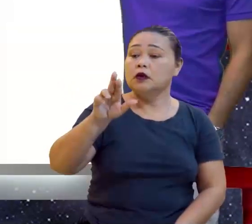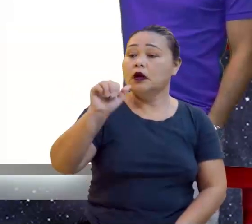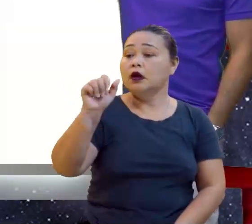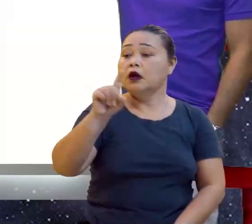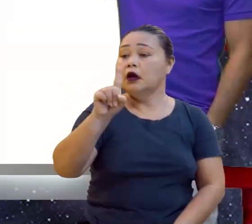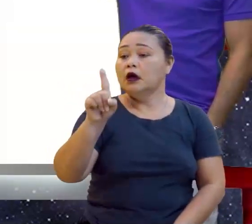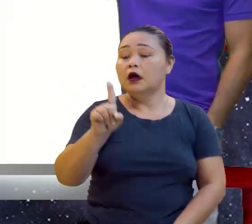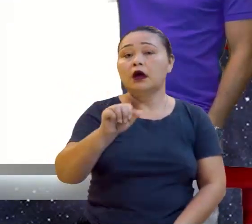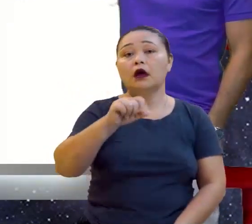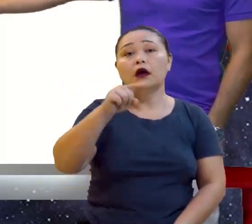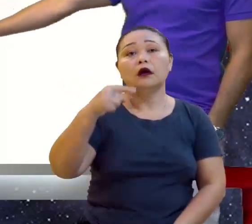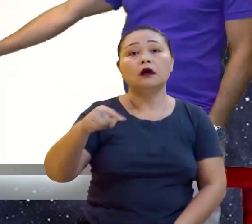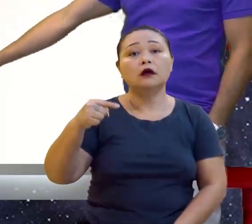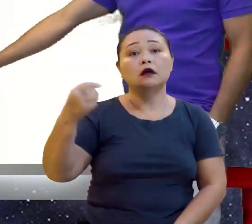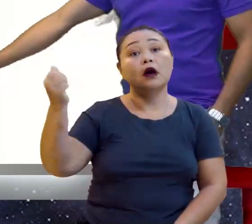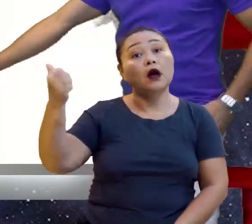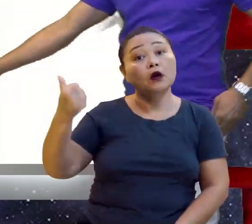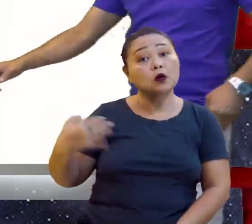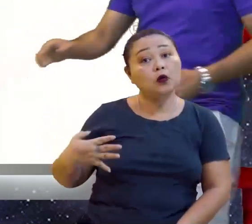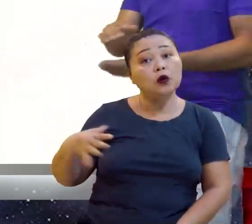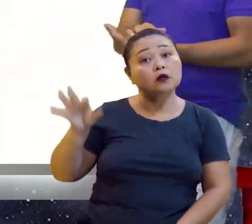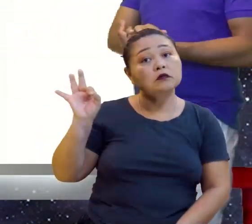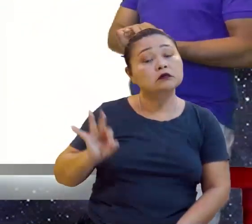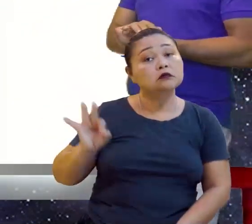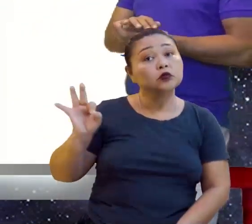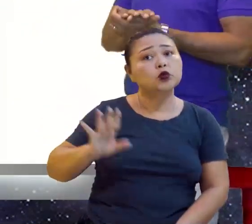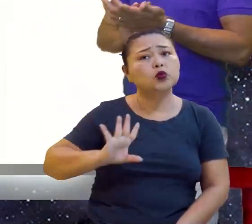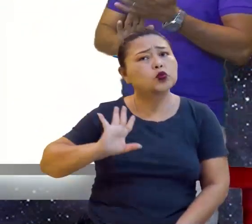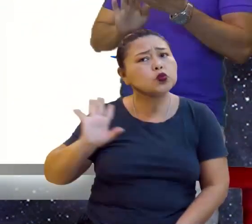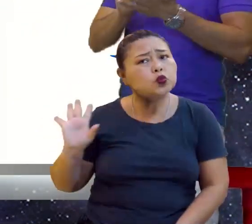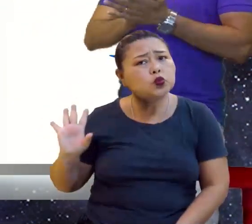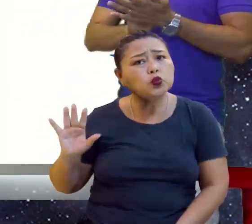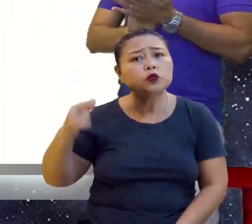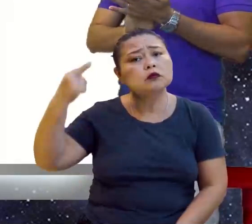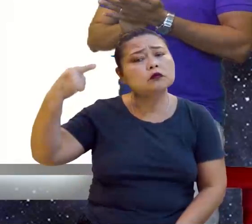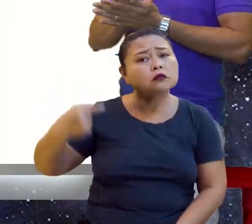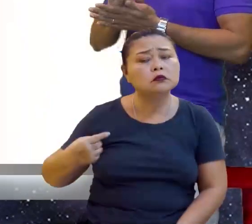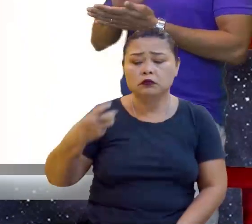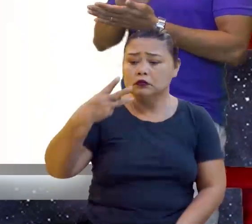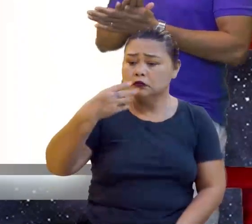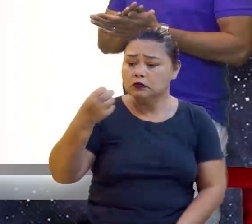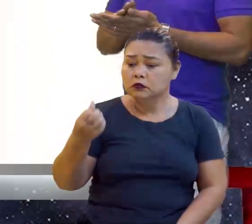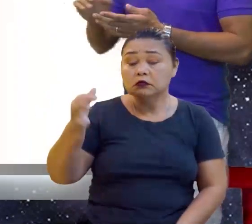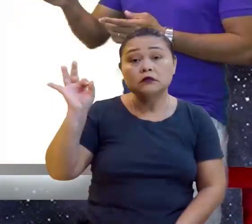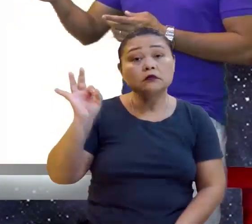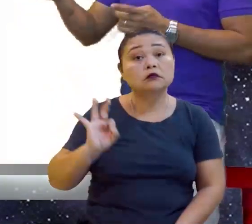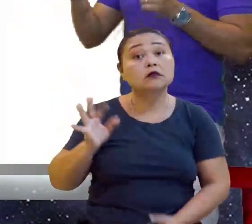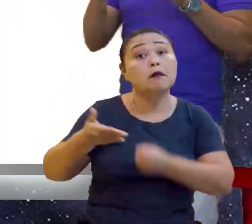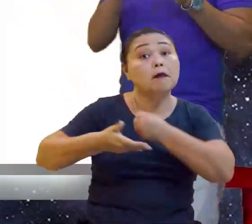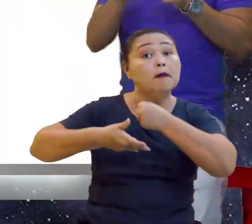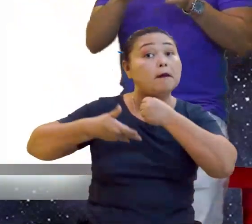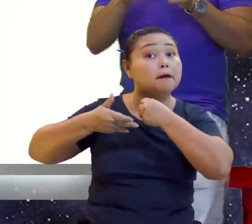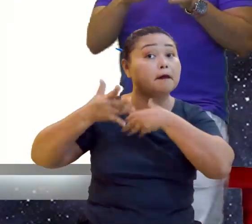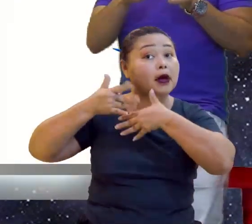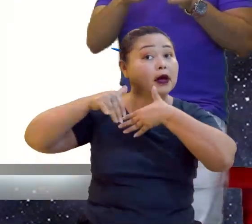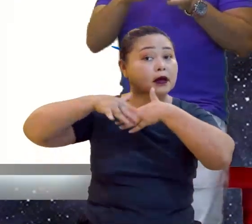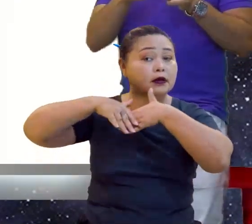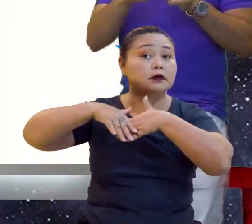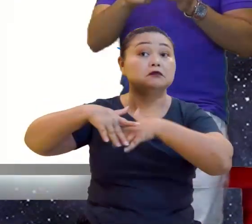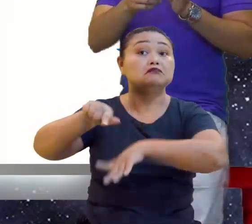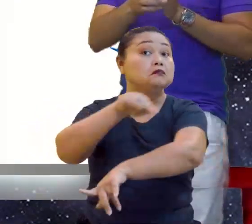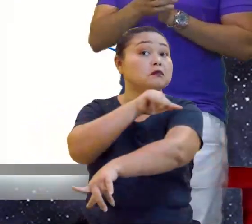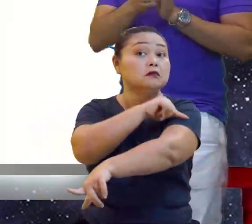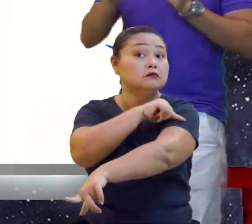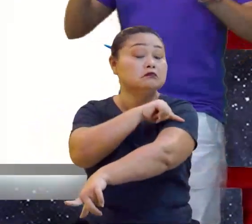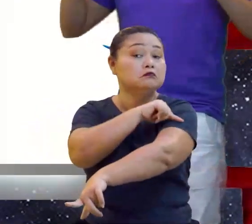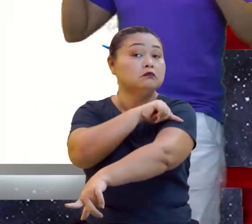proporção, aí aqui embaixo 14% de porcentagem, só aí já dá 36% de matemática básica. 7º ano. Então,